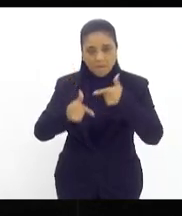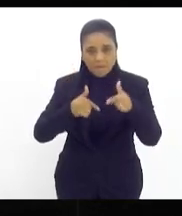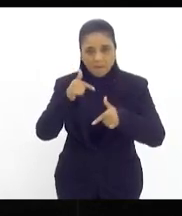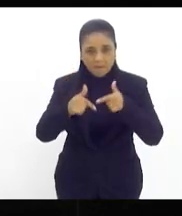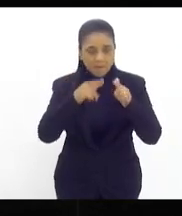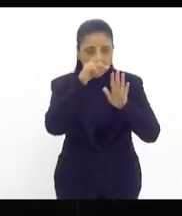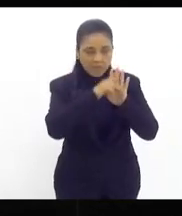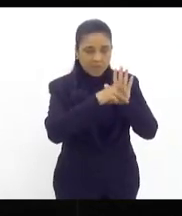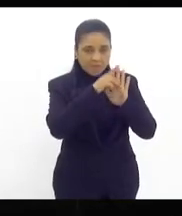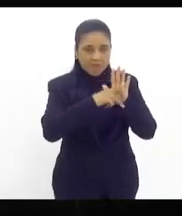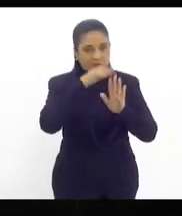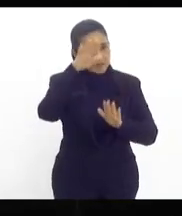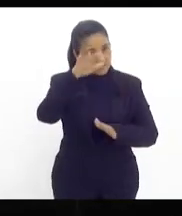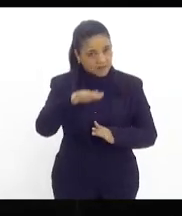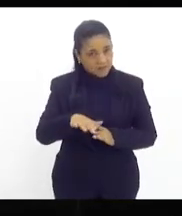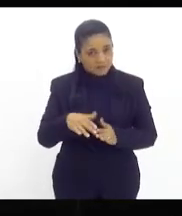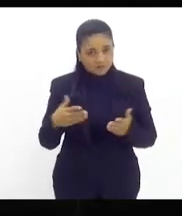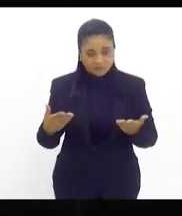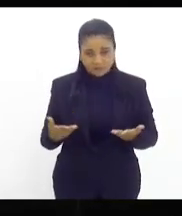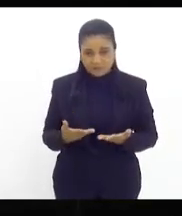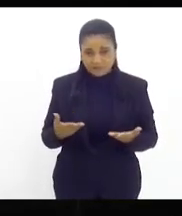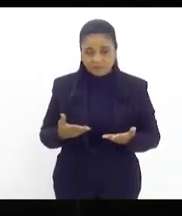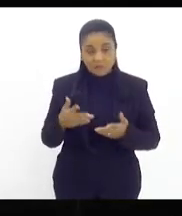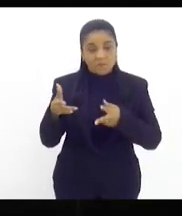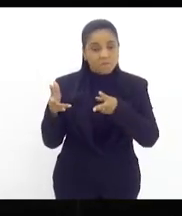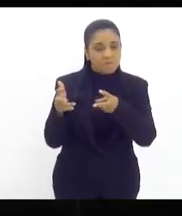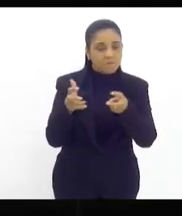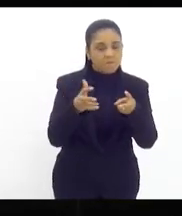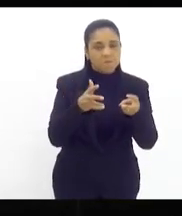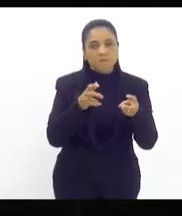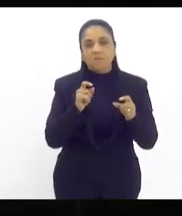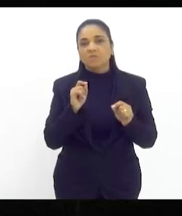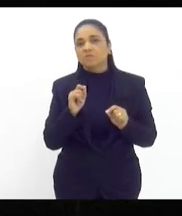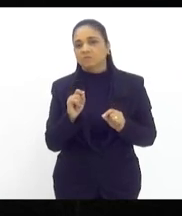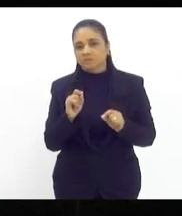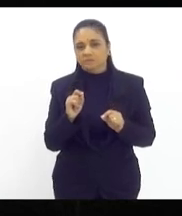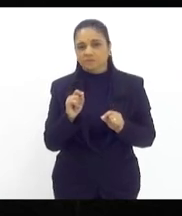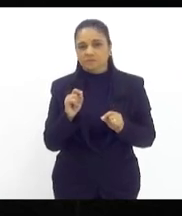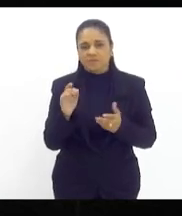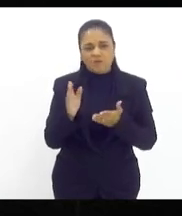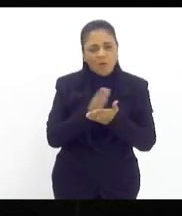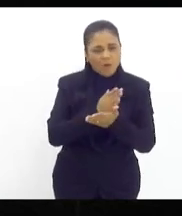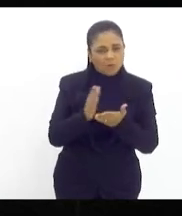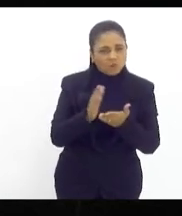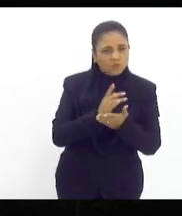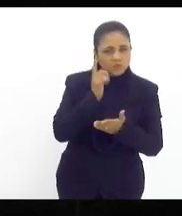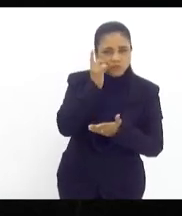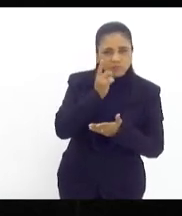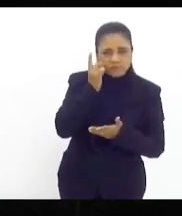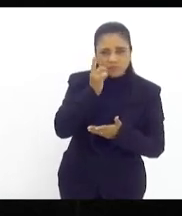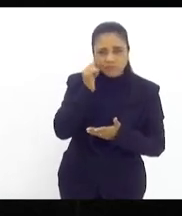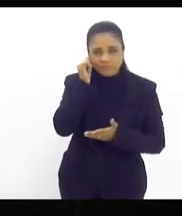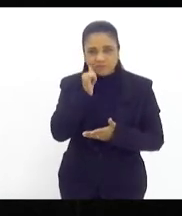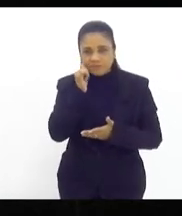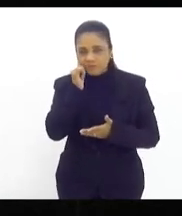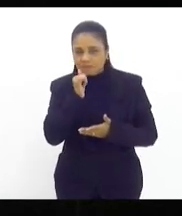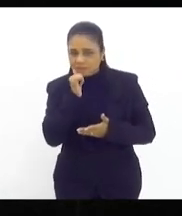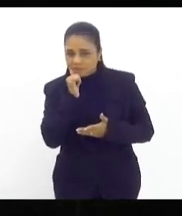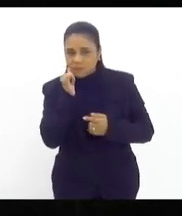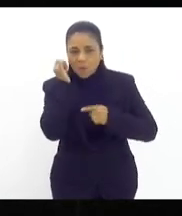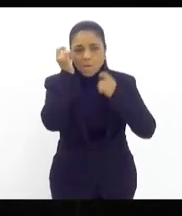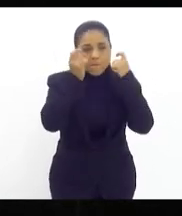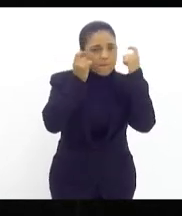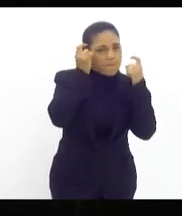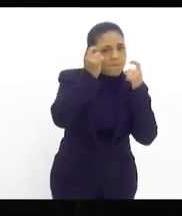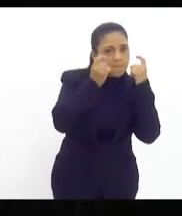aqui na tarde de hoje a gente percebeu alguns deputados e deputadas evidentemente preocupados